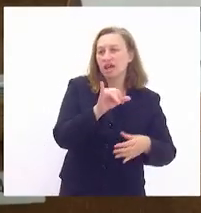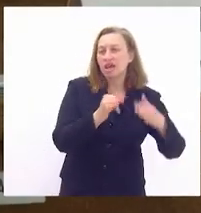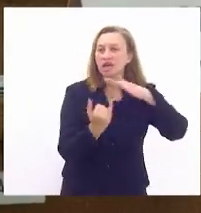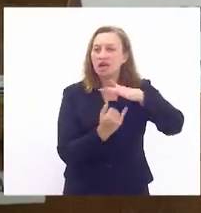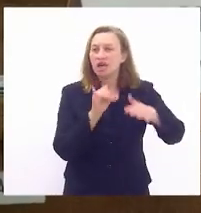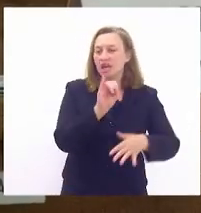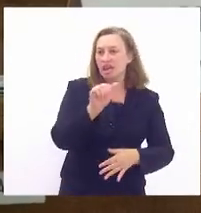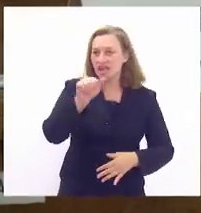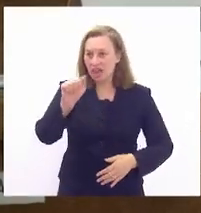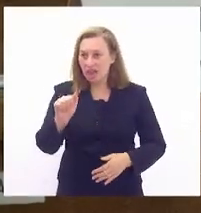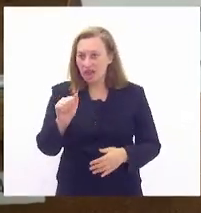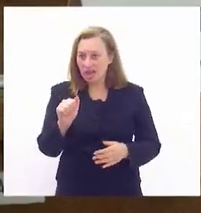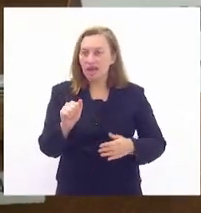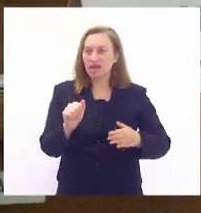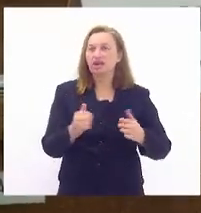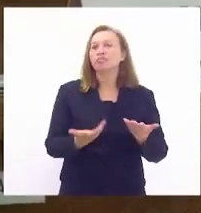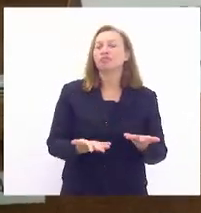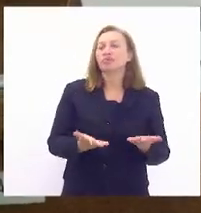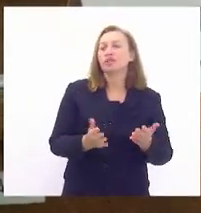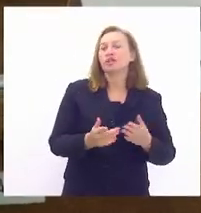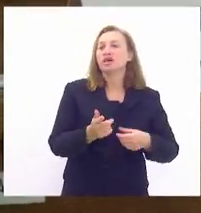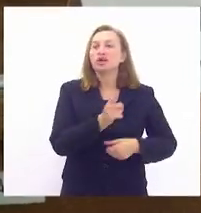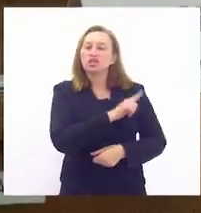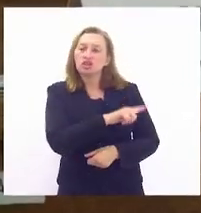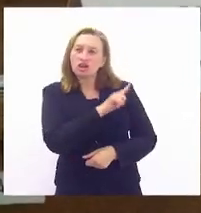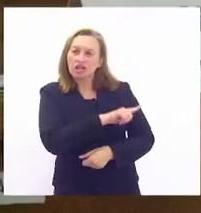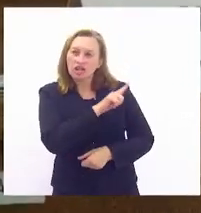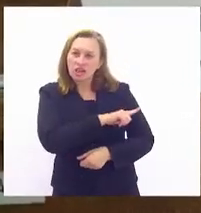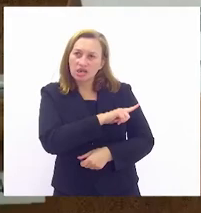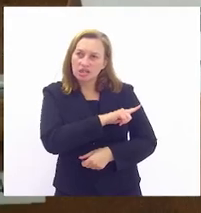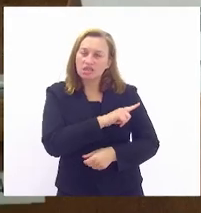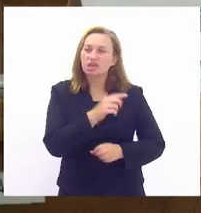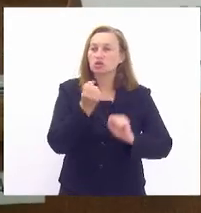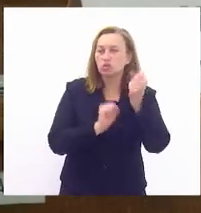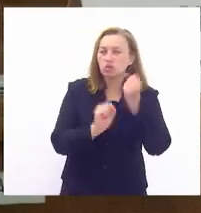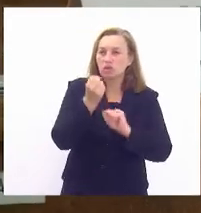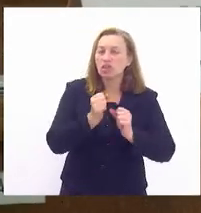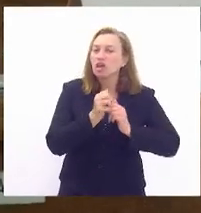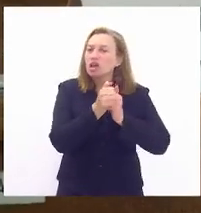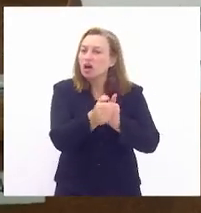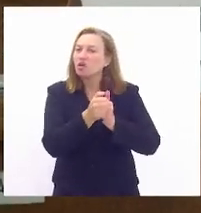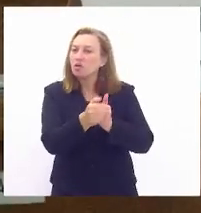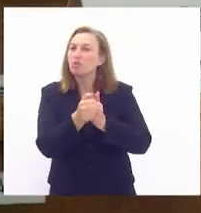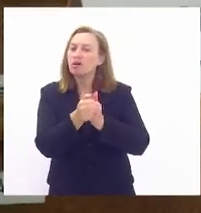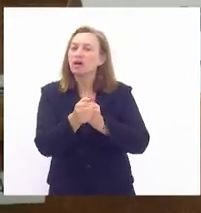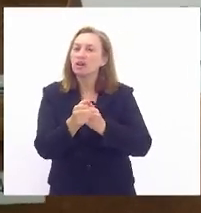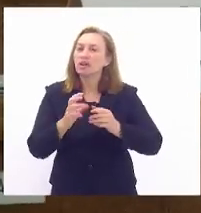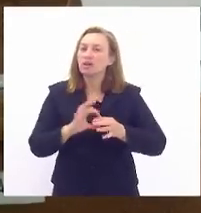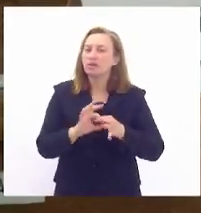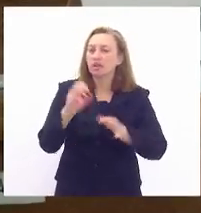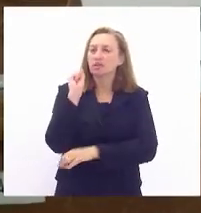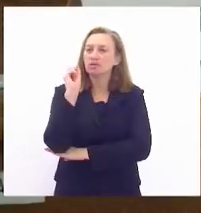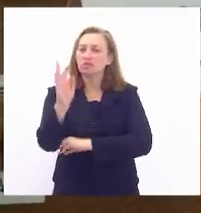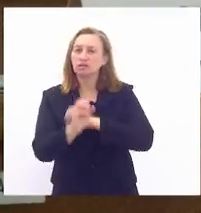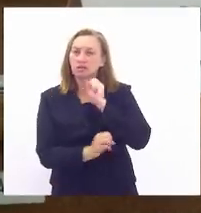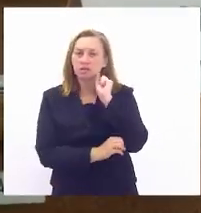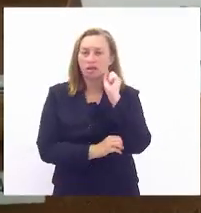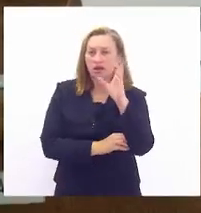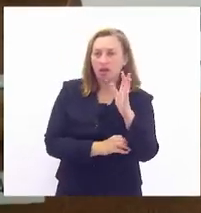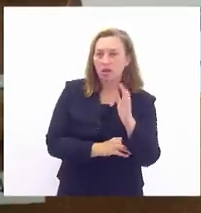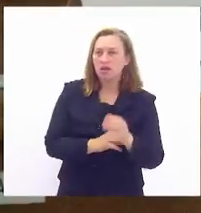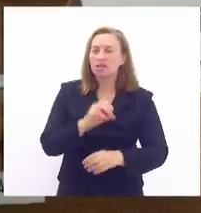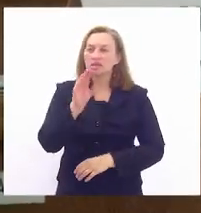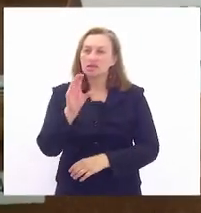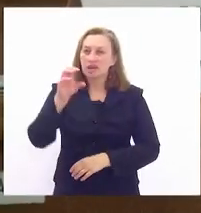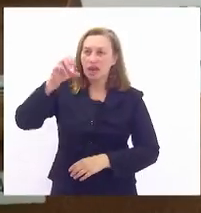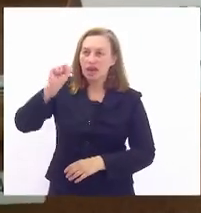Gerência de Licenciamento, né, de Atividades Industriais, que acompanha a autorização ambiental de funcionamento da